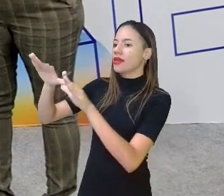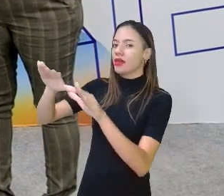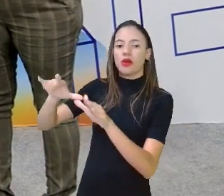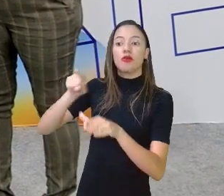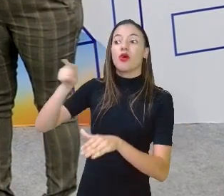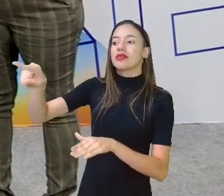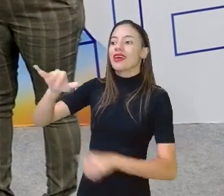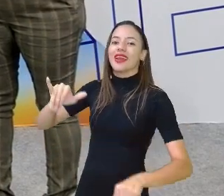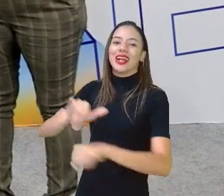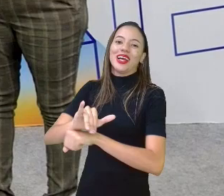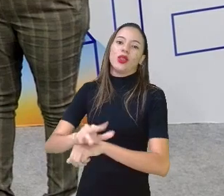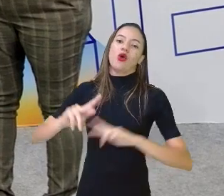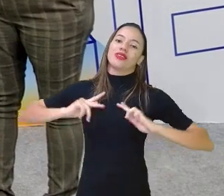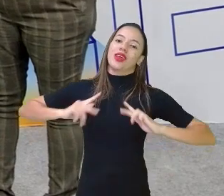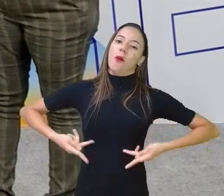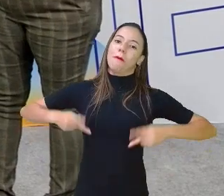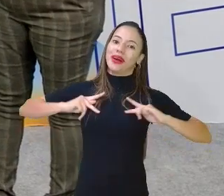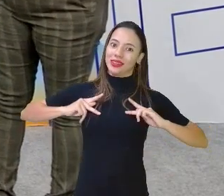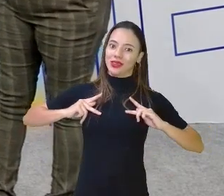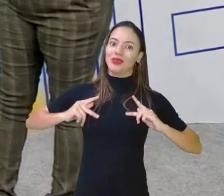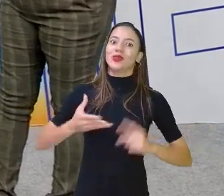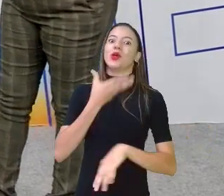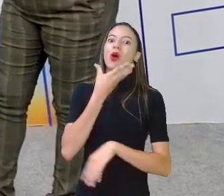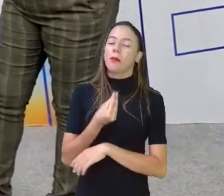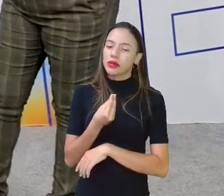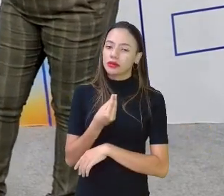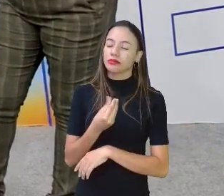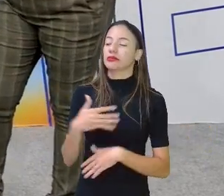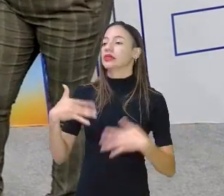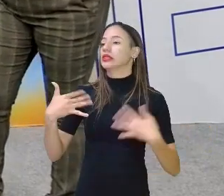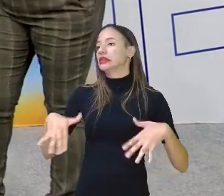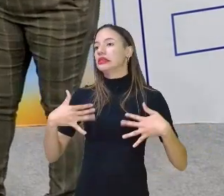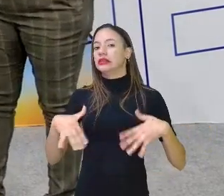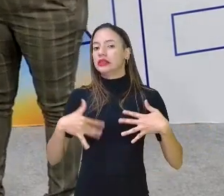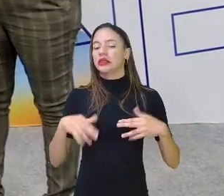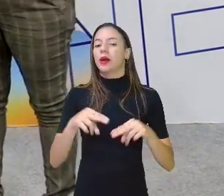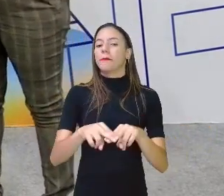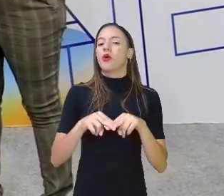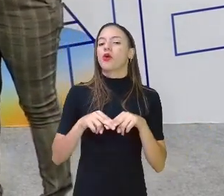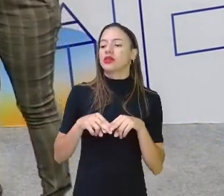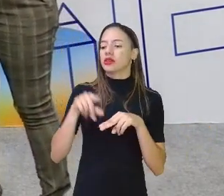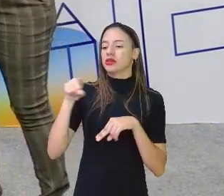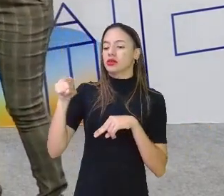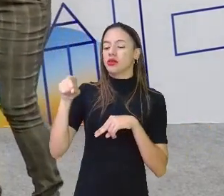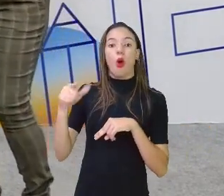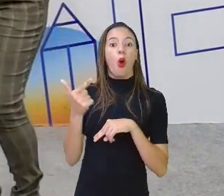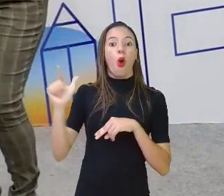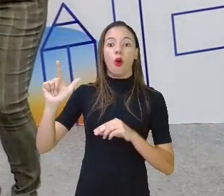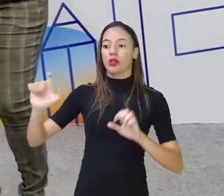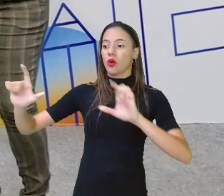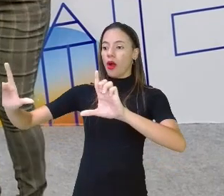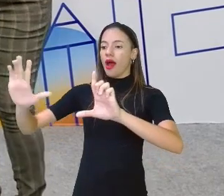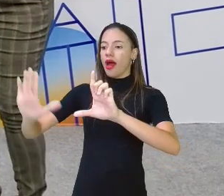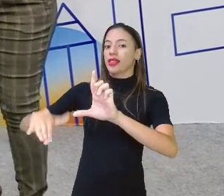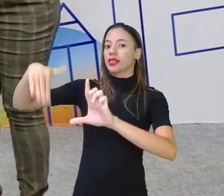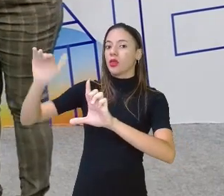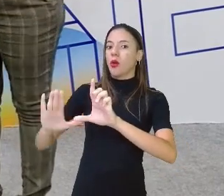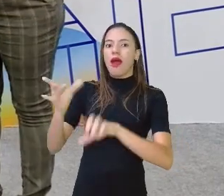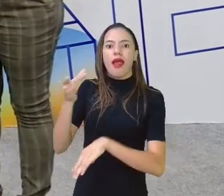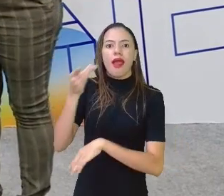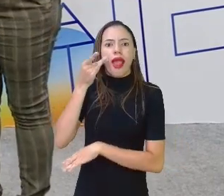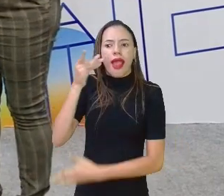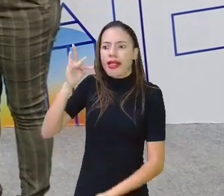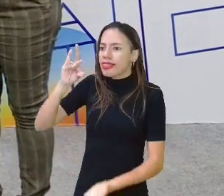que têm uma certa inteligência. E daí veio essa ideia de que mais um quadro, ele é realista, mas